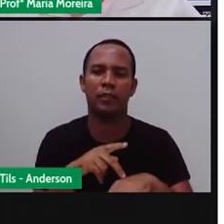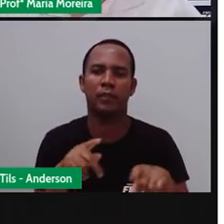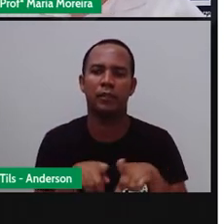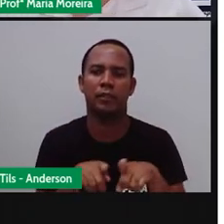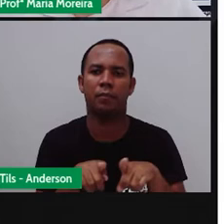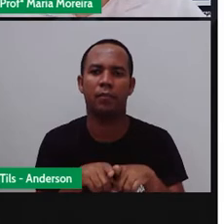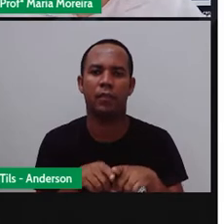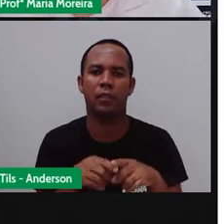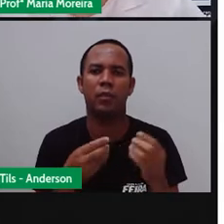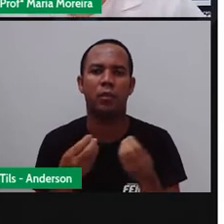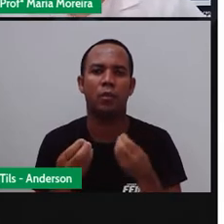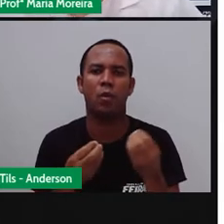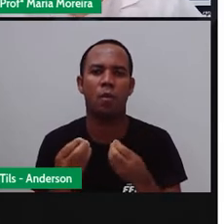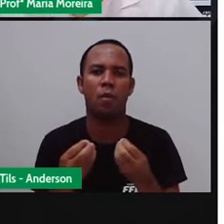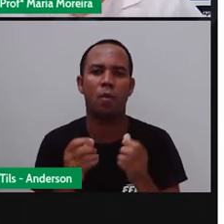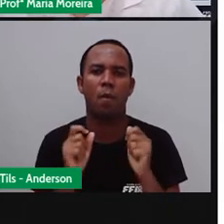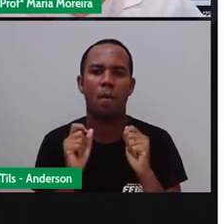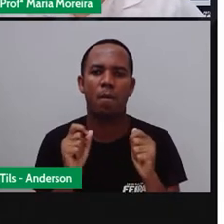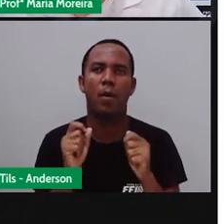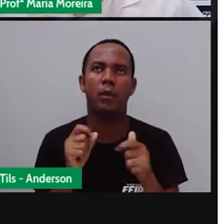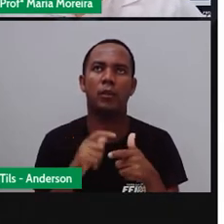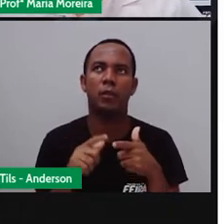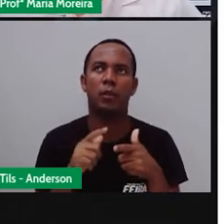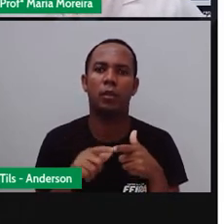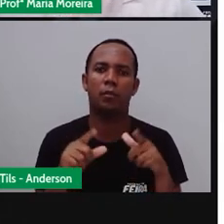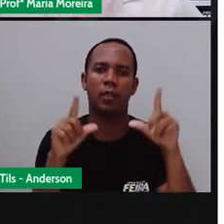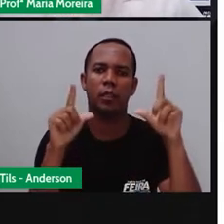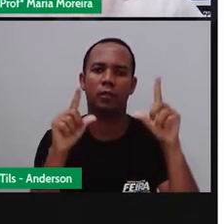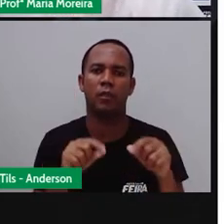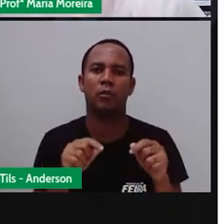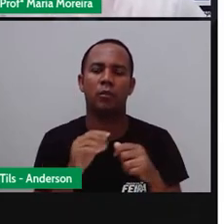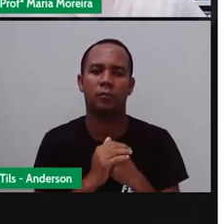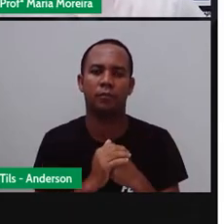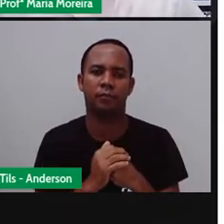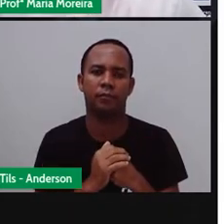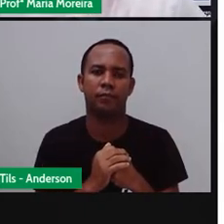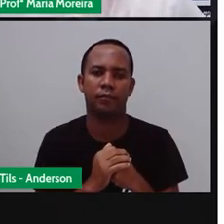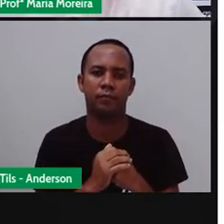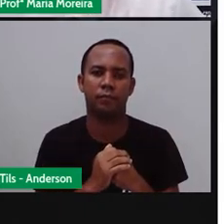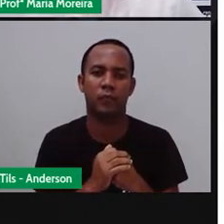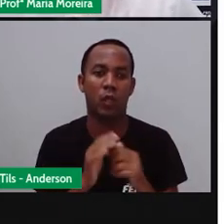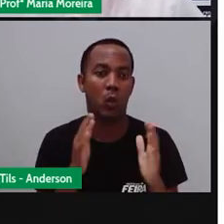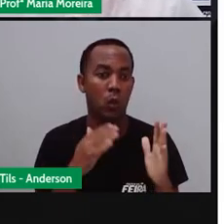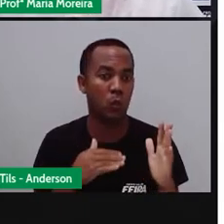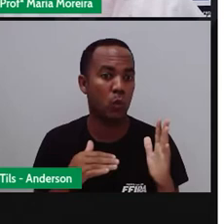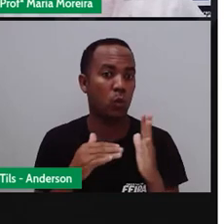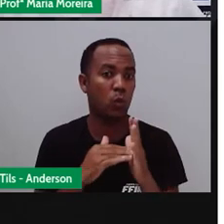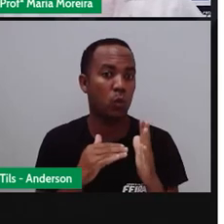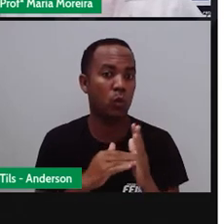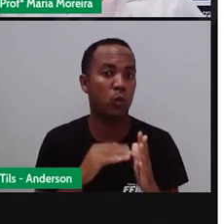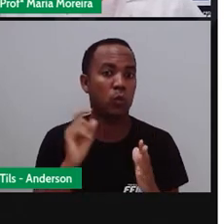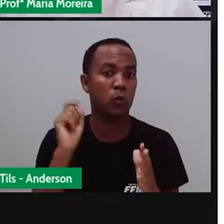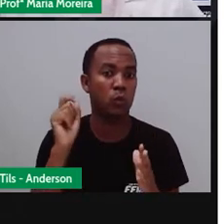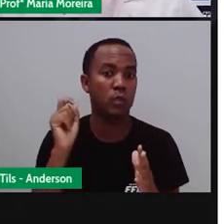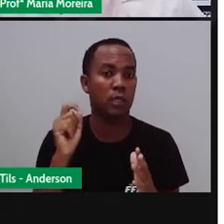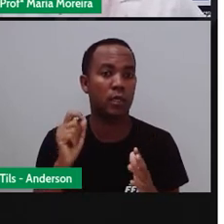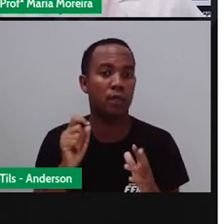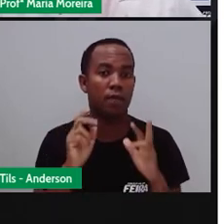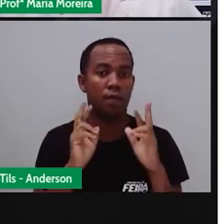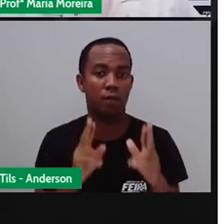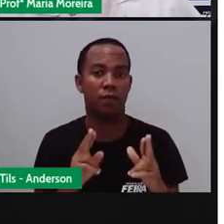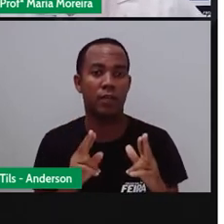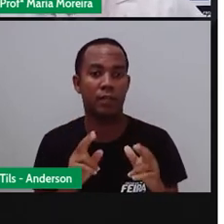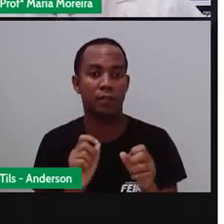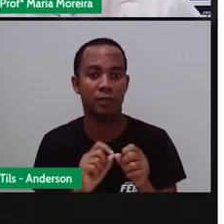gente pode diminuir esses problemas ambientais, tá? Se todos fizerem a sua parte, eu, Anderson,